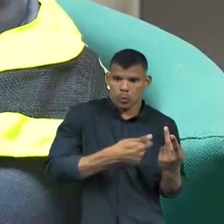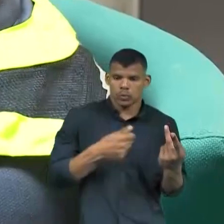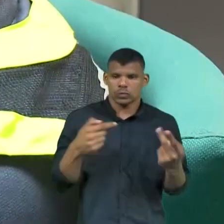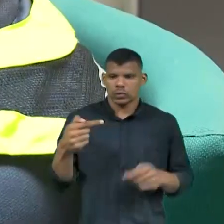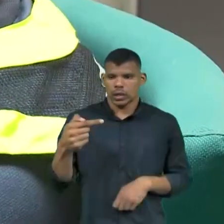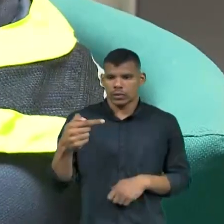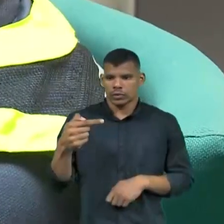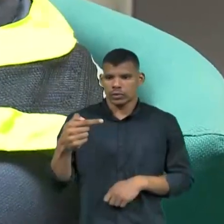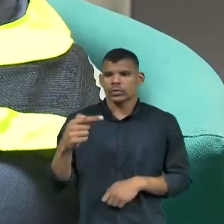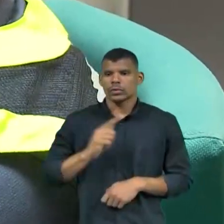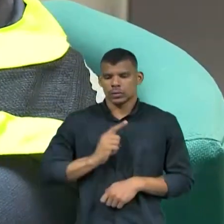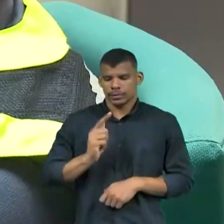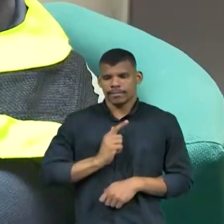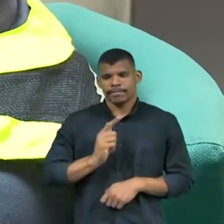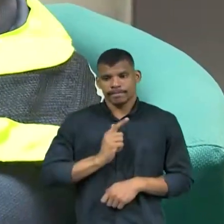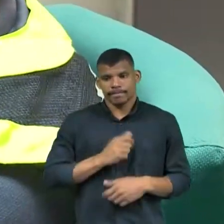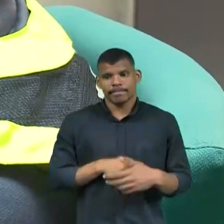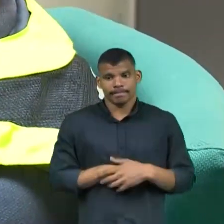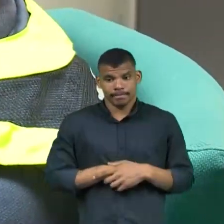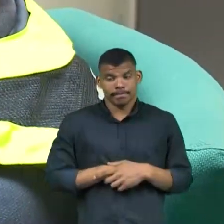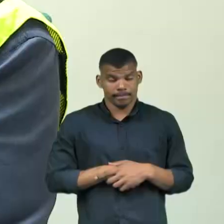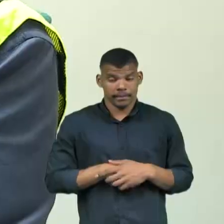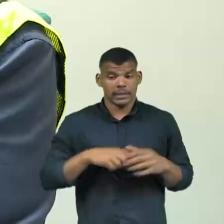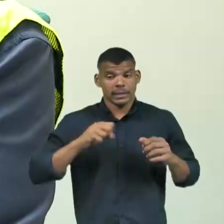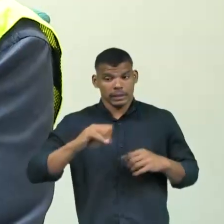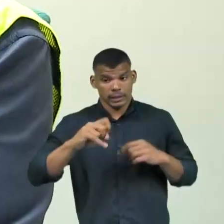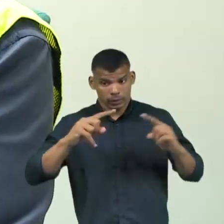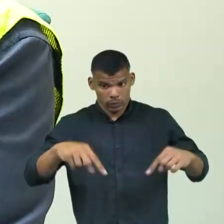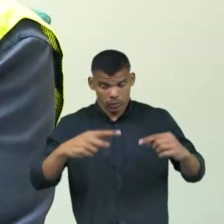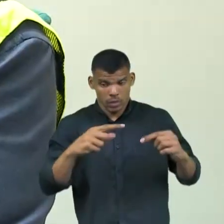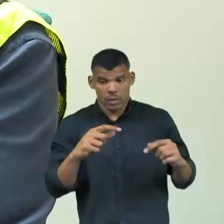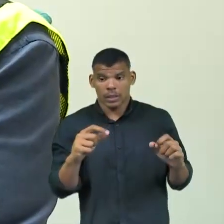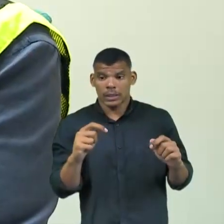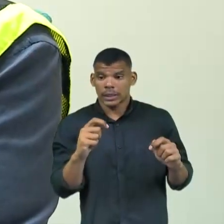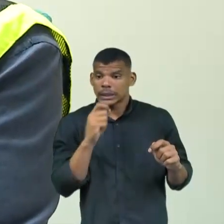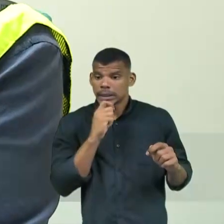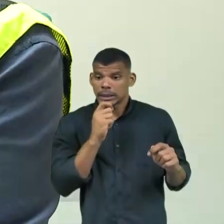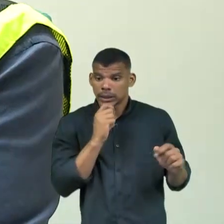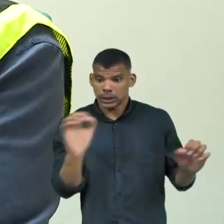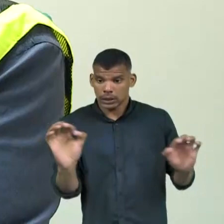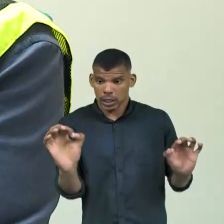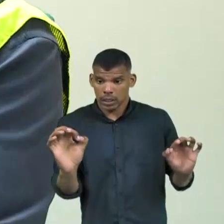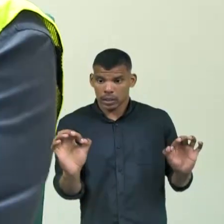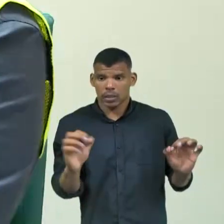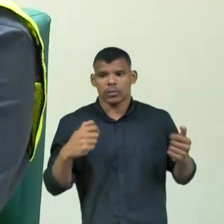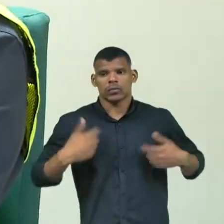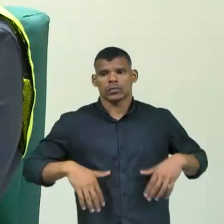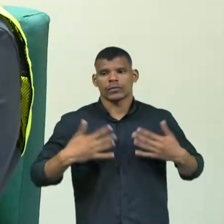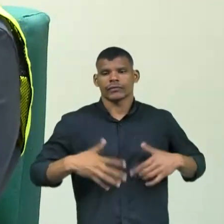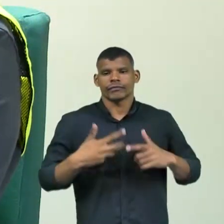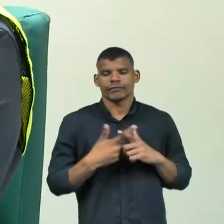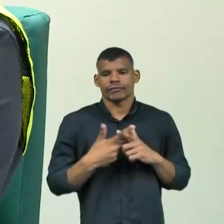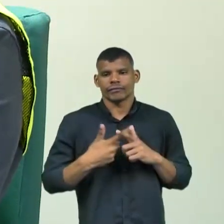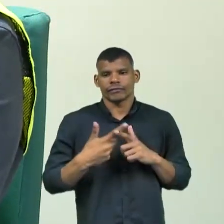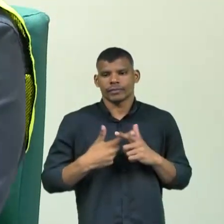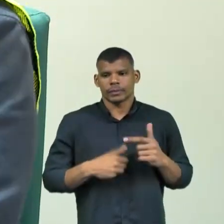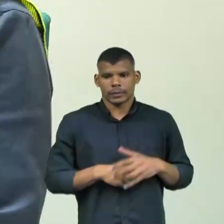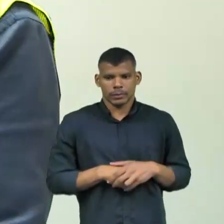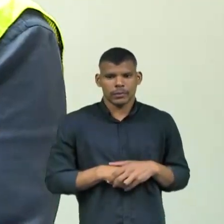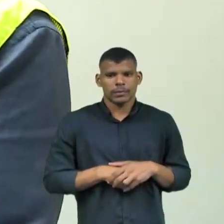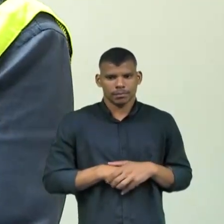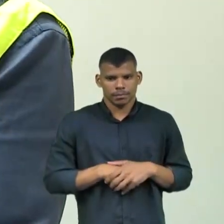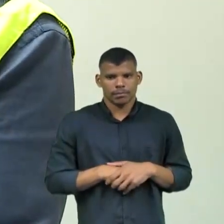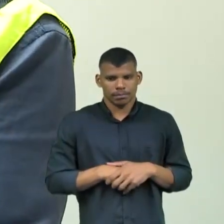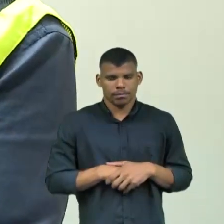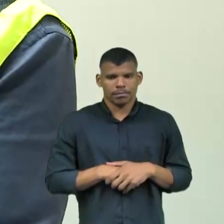até que haja a atualização do documento. Todo mundo que é autuado por não ter renovado a carteira,